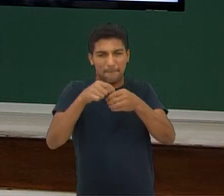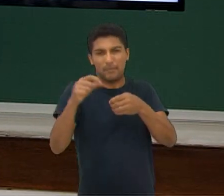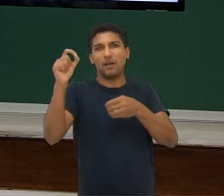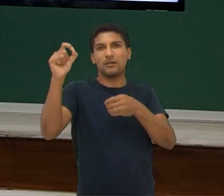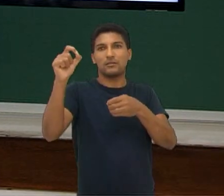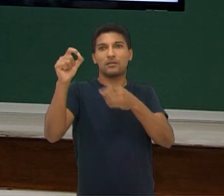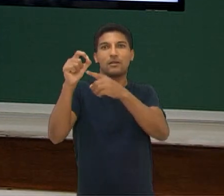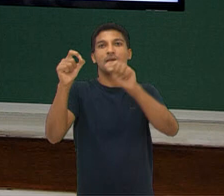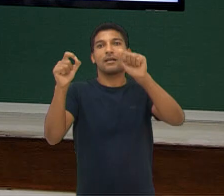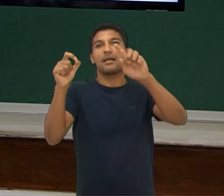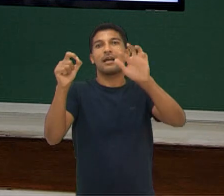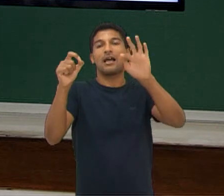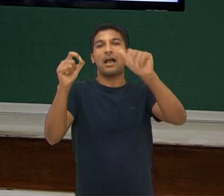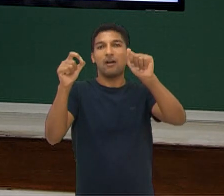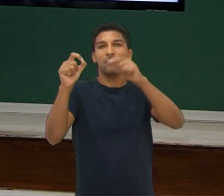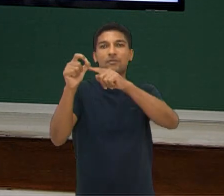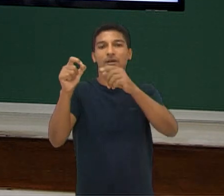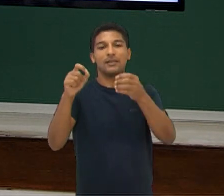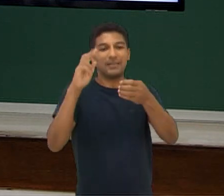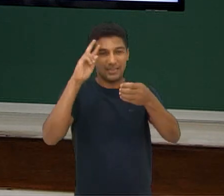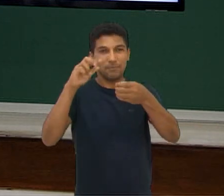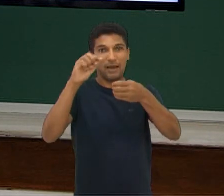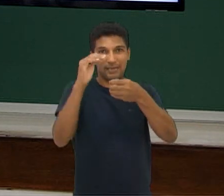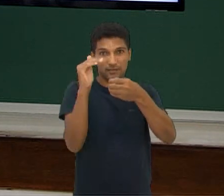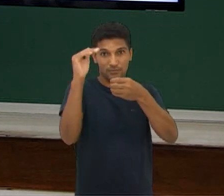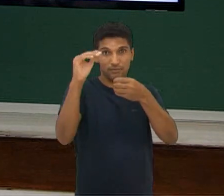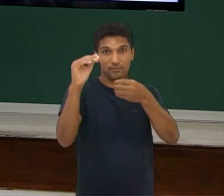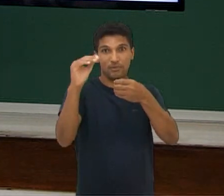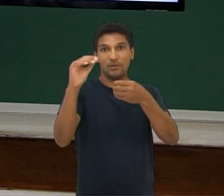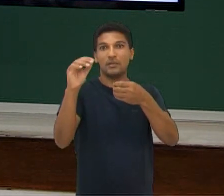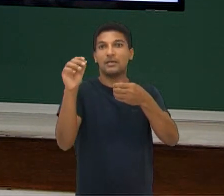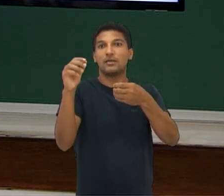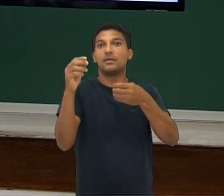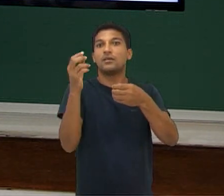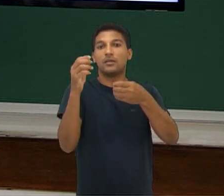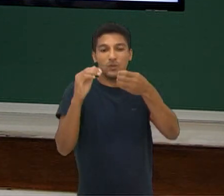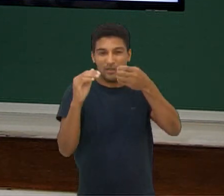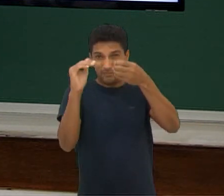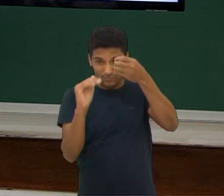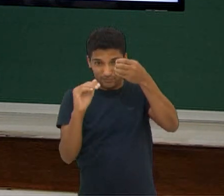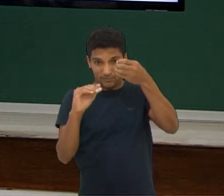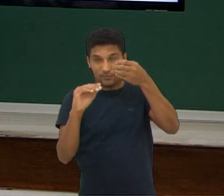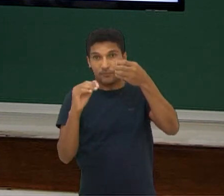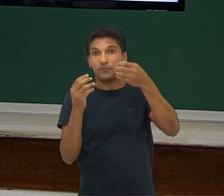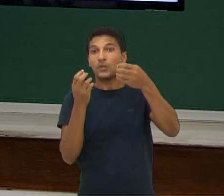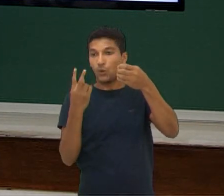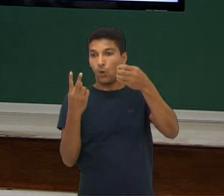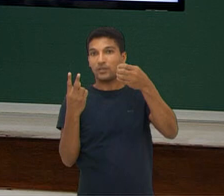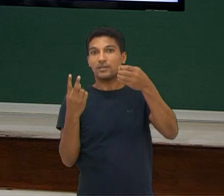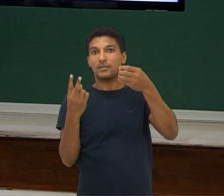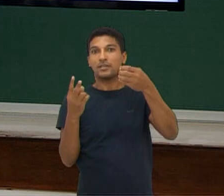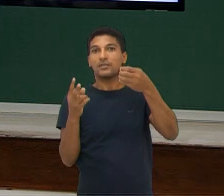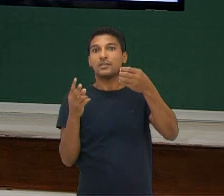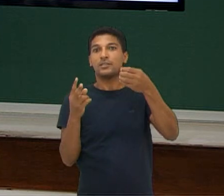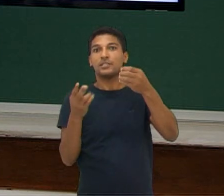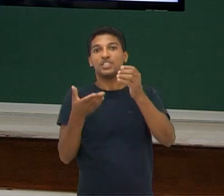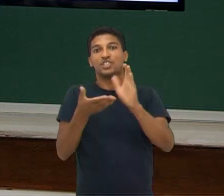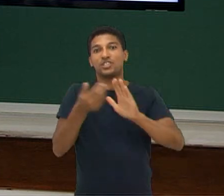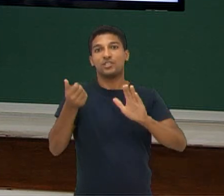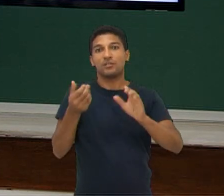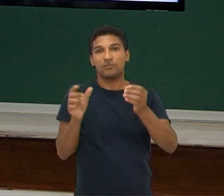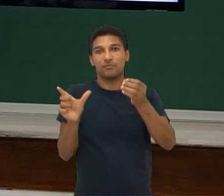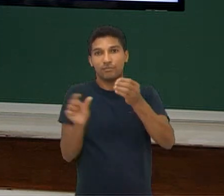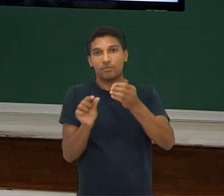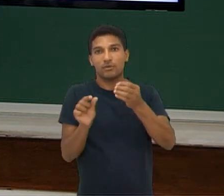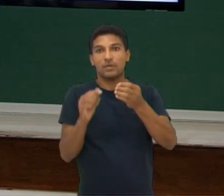alfa, diminui duas unidades do número atômico, que é o númerozinho de baixo, diminui quatro unidades do número